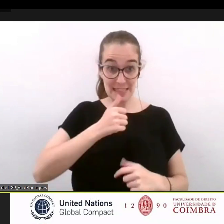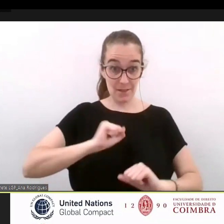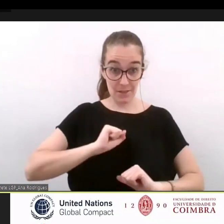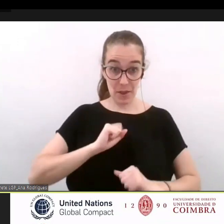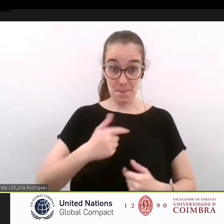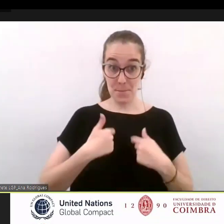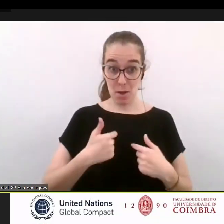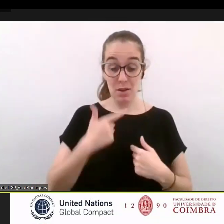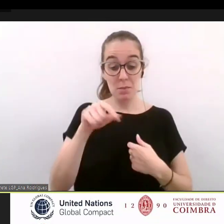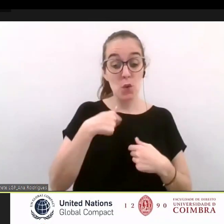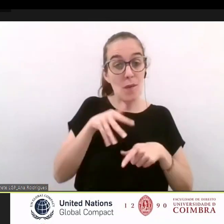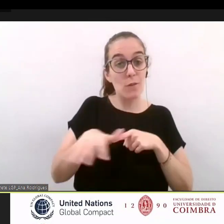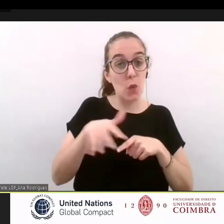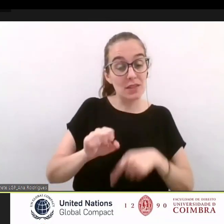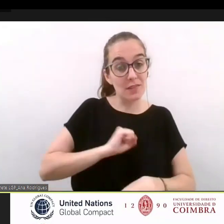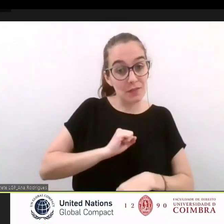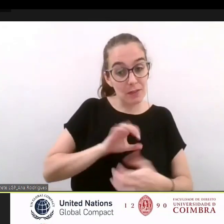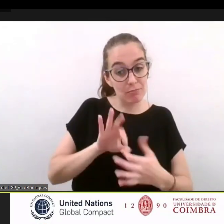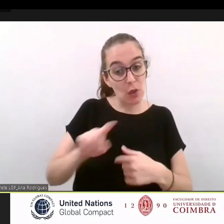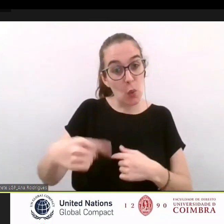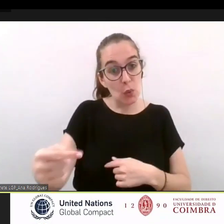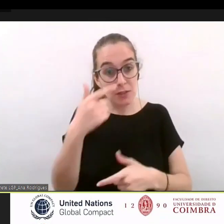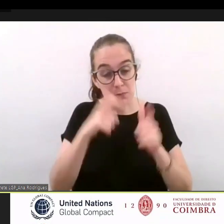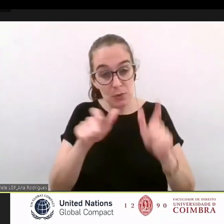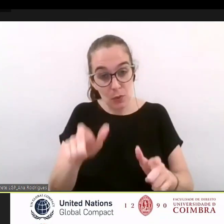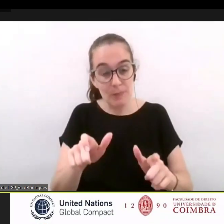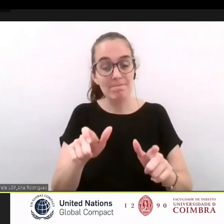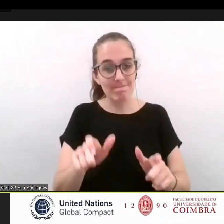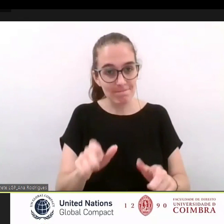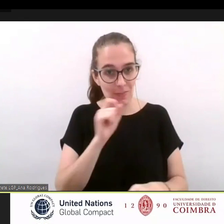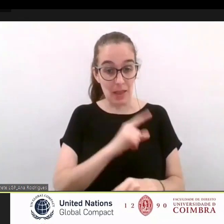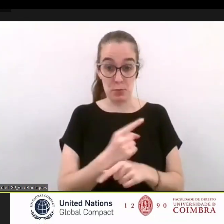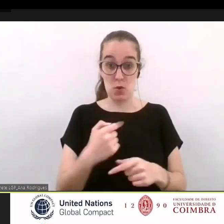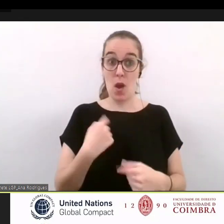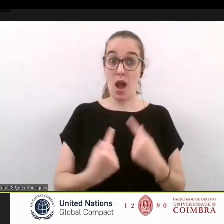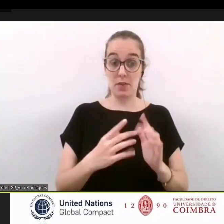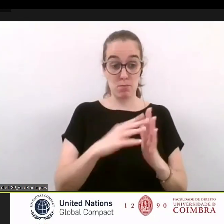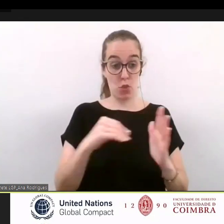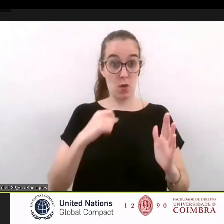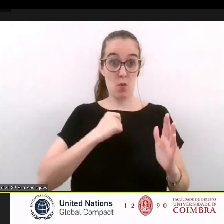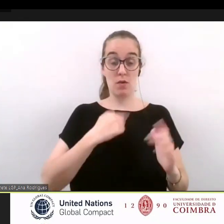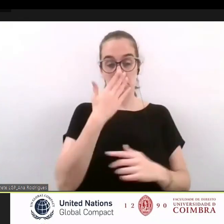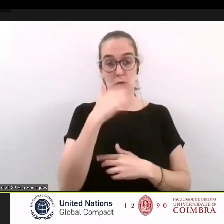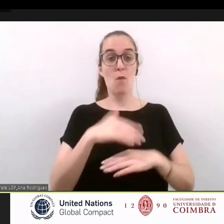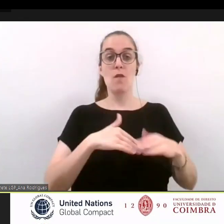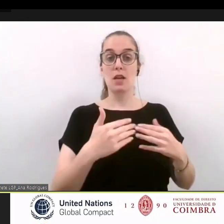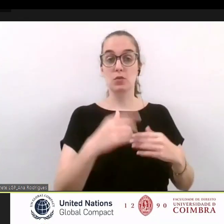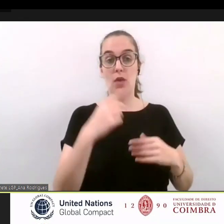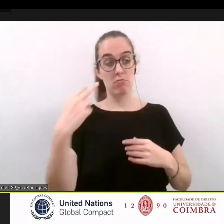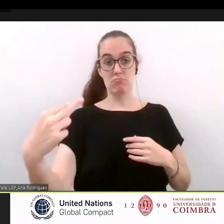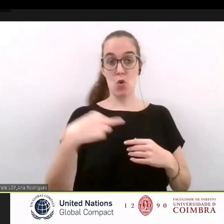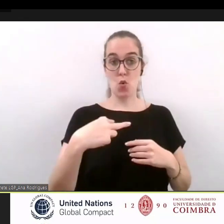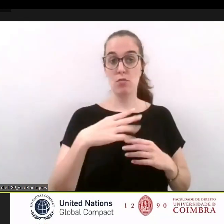da influência das decisões alheias, e muitas vezes nós influenciamos pelo exemplo, não é? Portanto, se nós